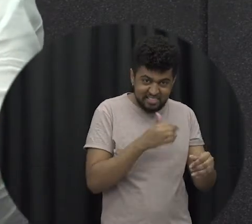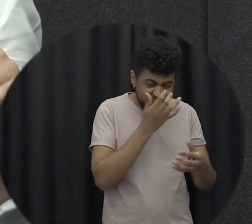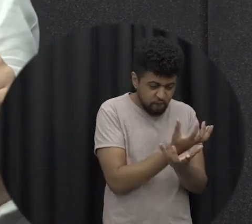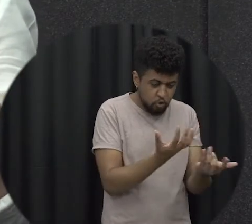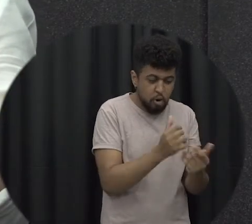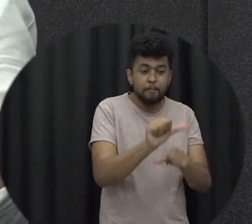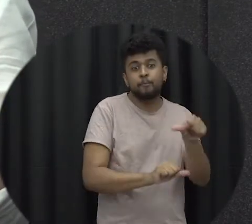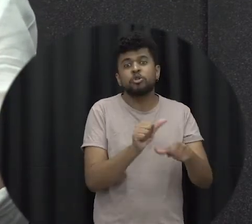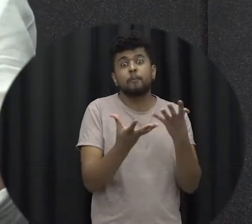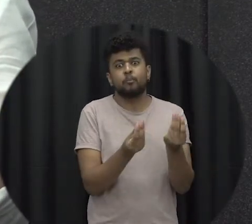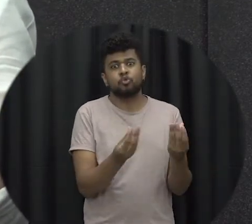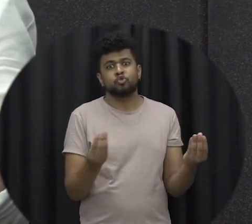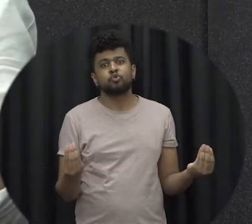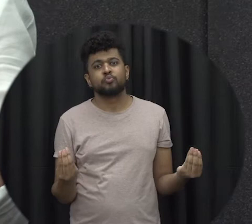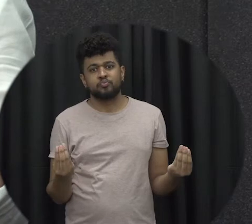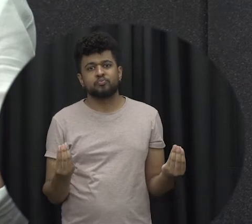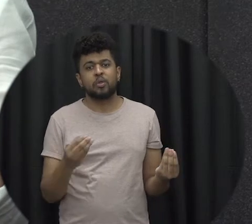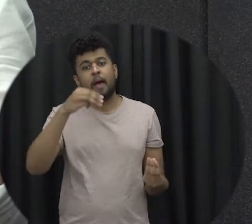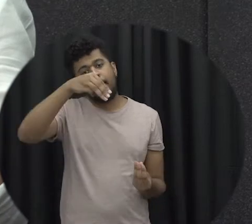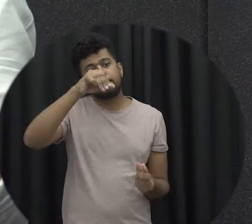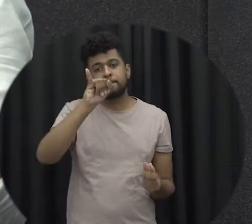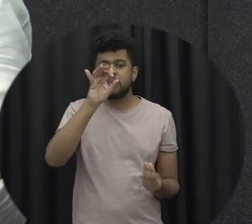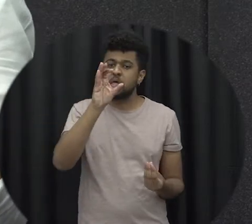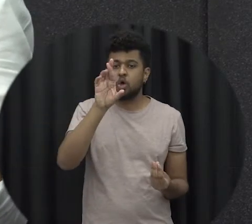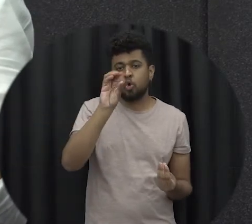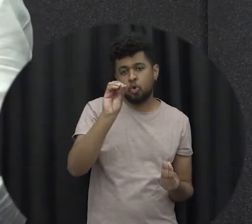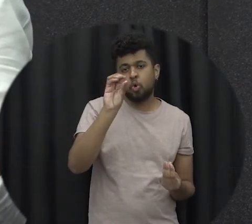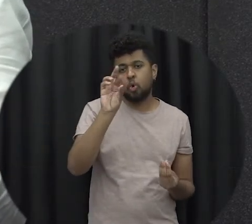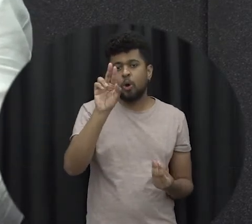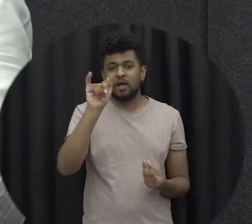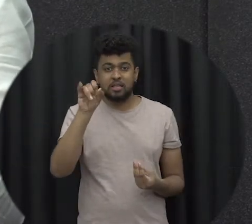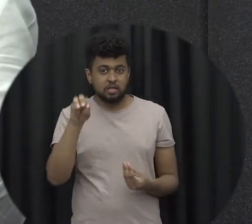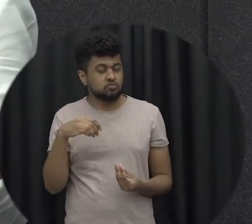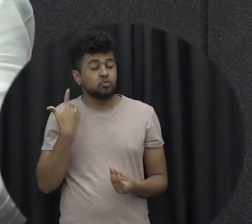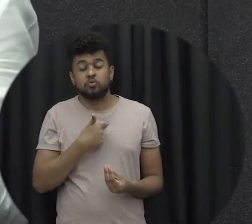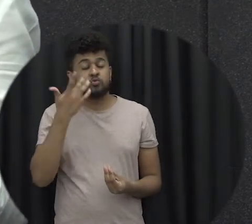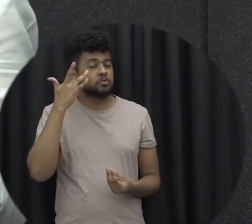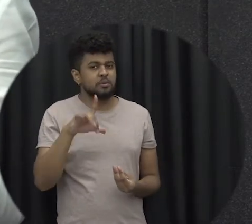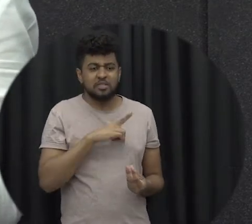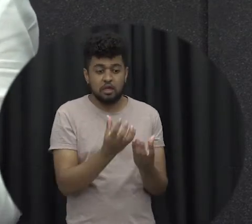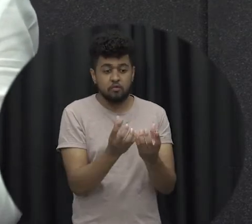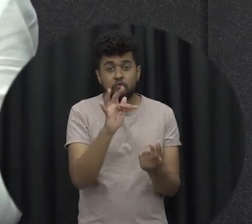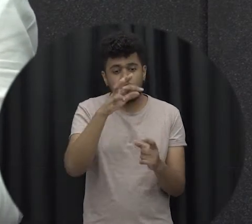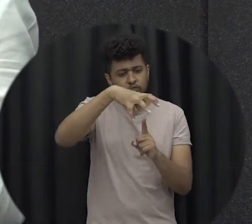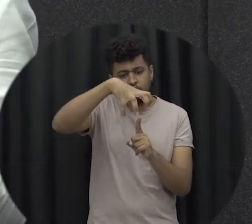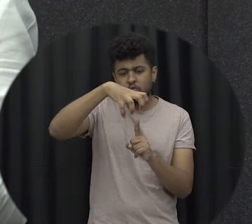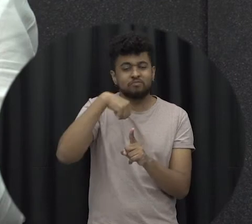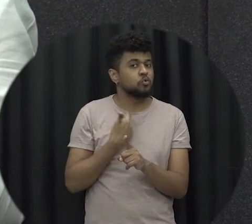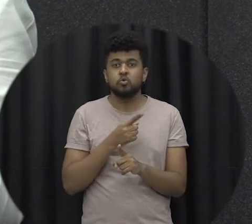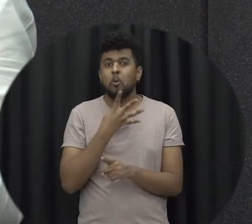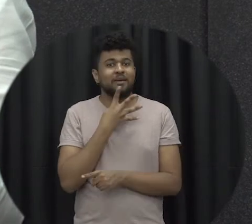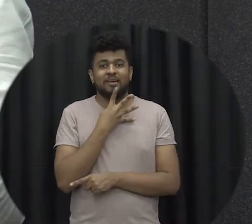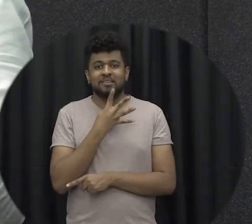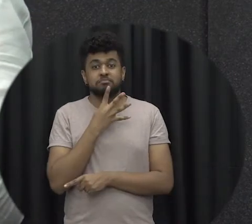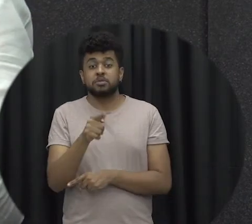muda completamente o micro-organismo. Então, é isso que a gente não sabe. Tem fungo que a gente nem conhece. Nesse trabalho,